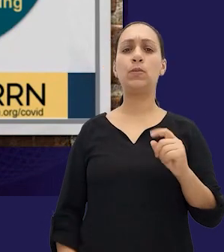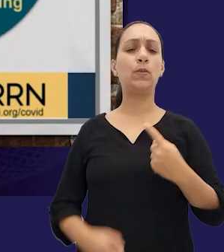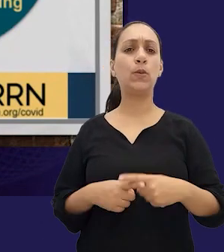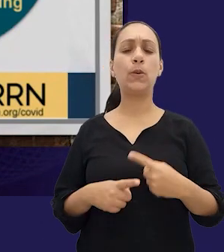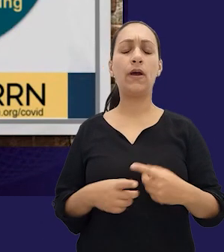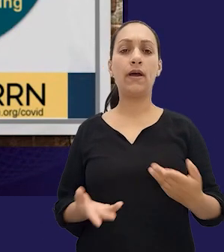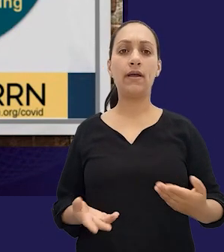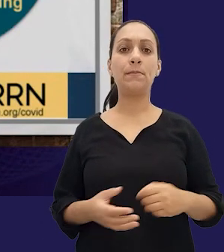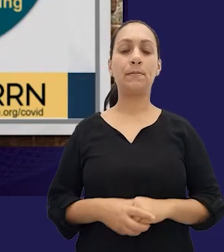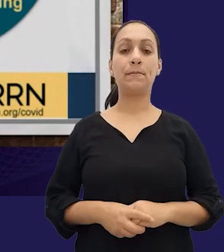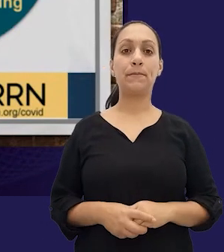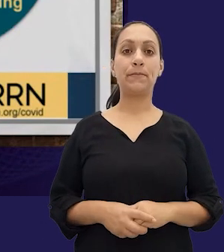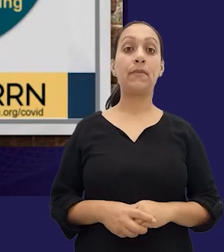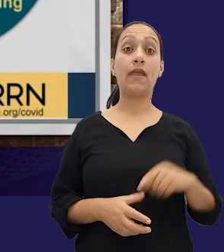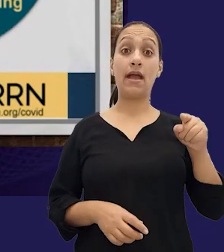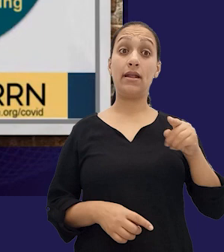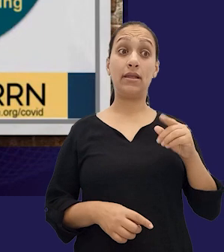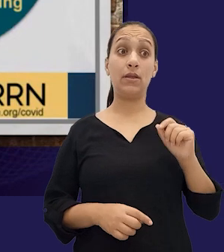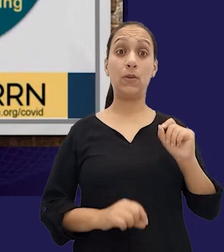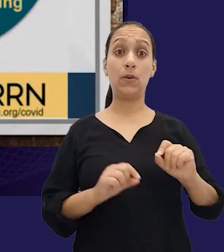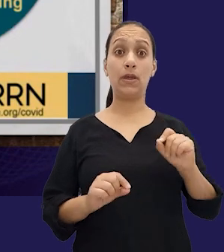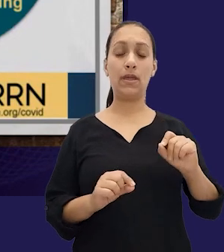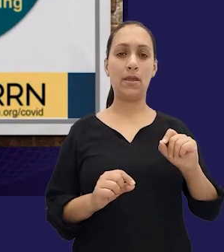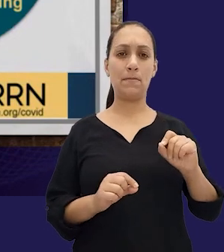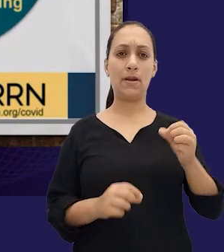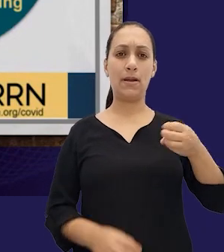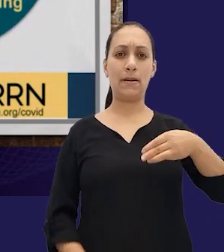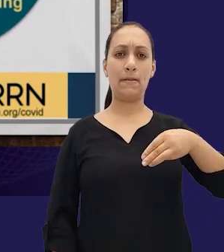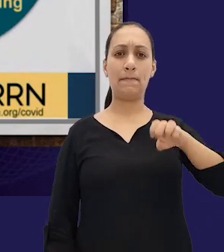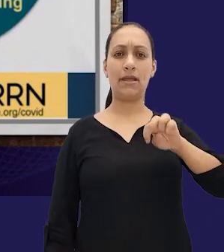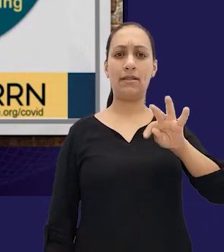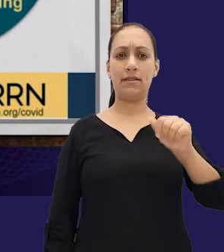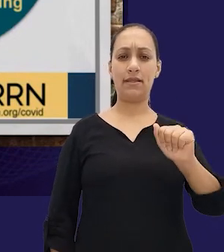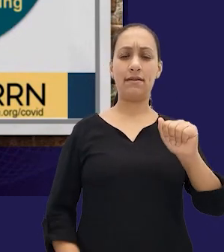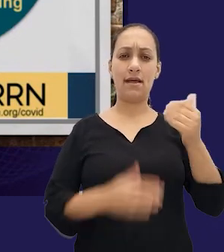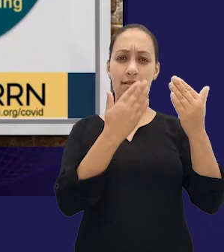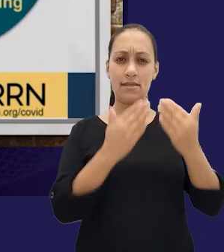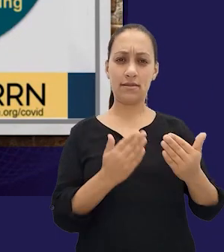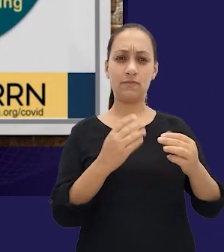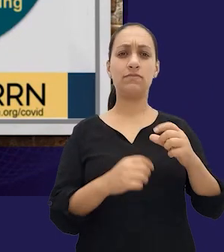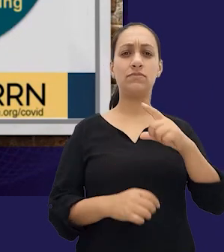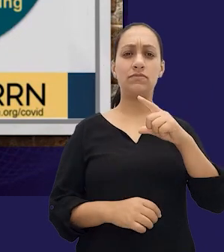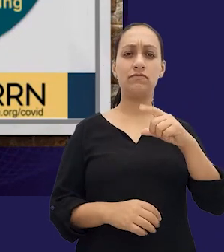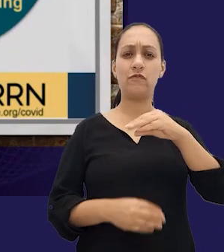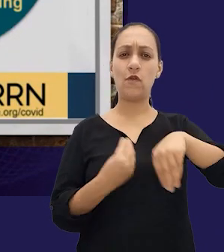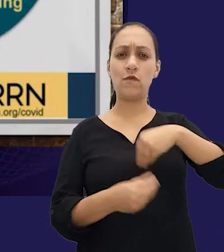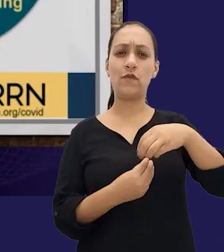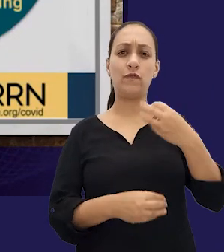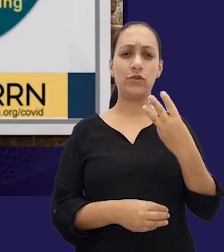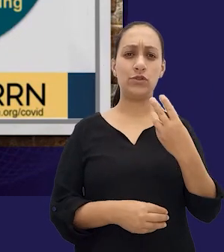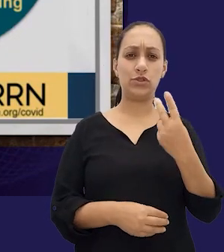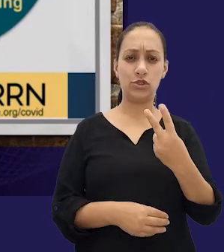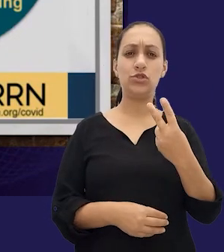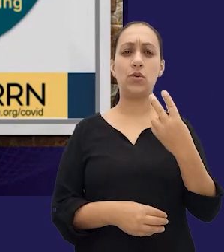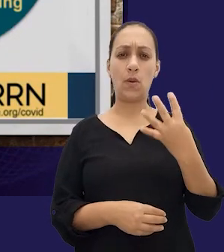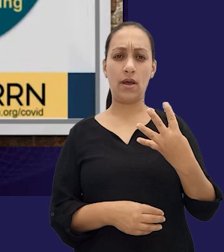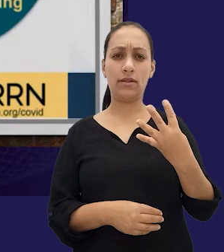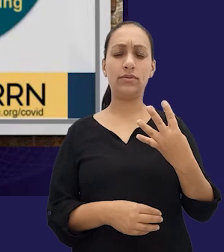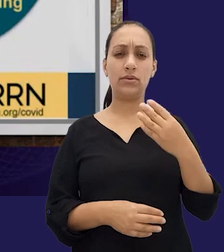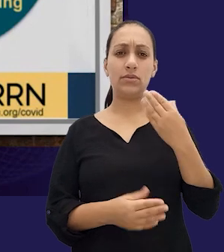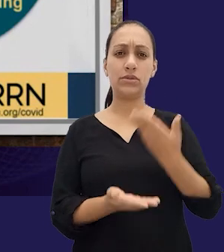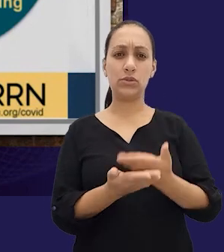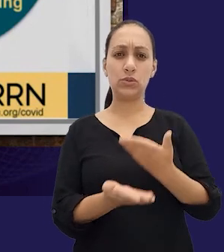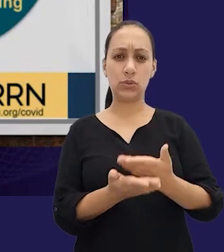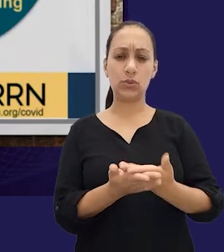trabalho, ele vem de encontro, né, foi uma meta-análise que foi feita, envolveu aqui, 24 estudos foram avaliados nessa